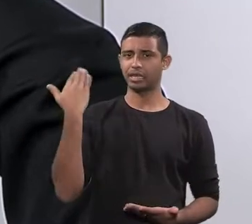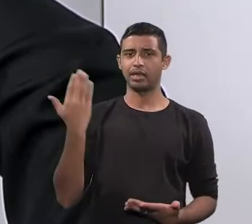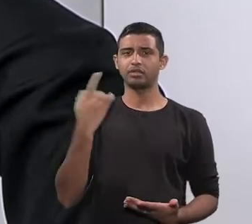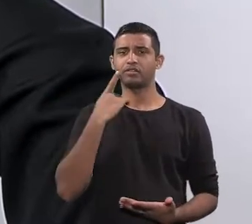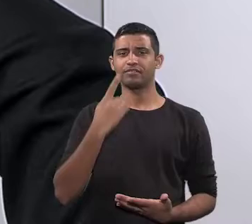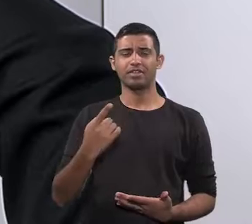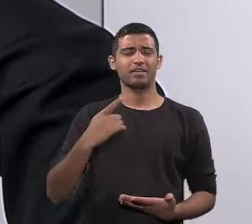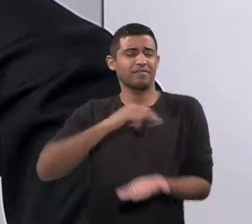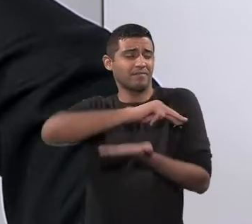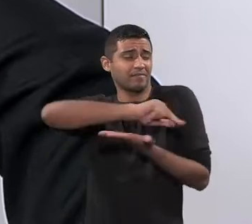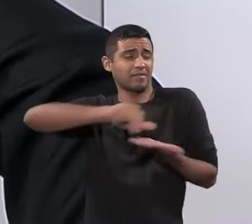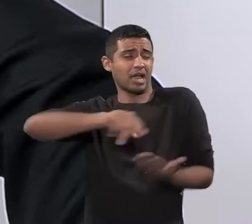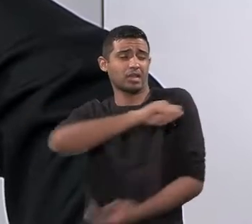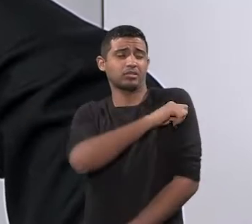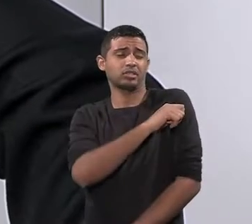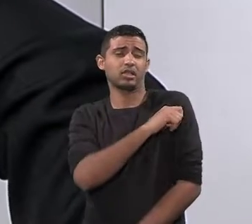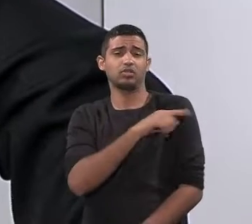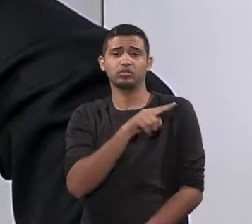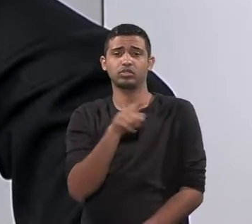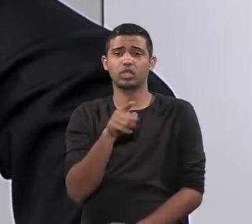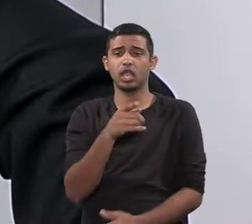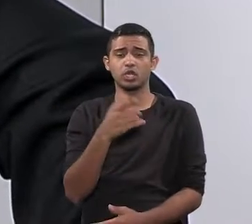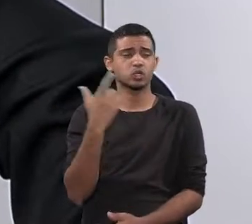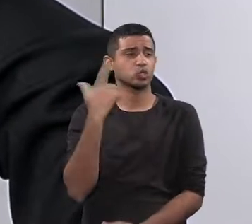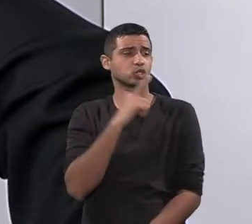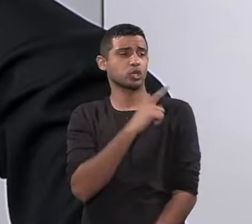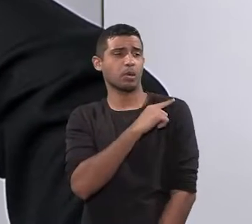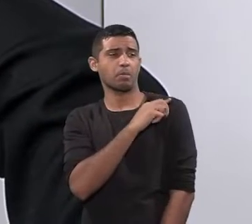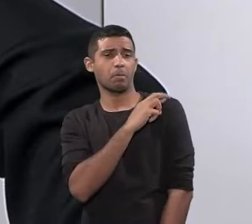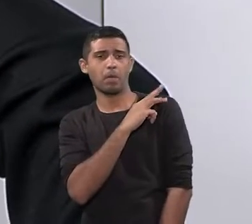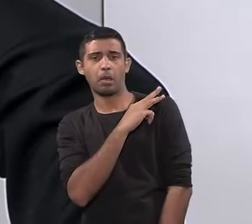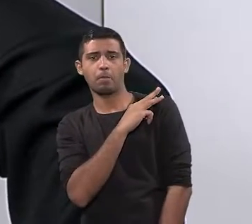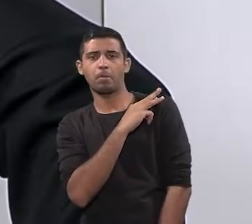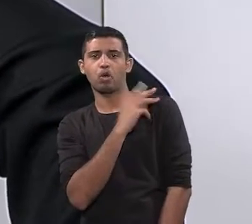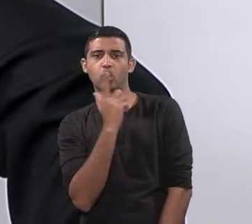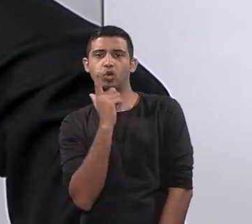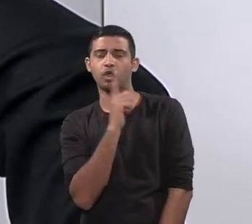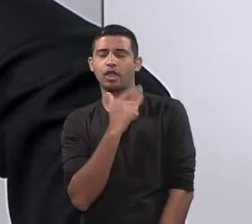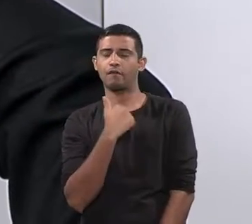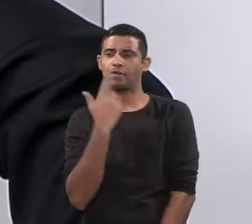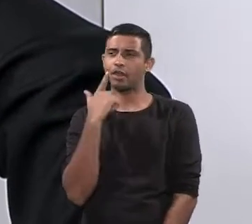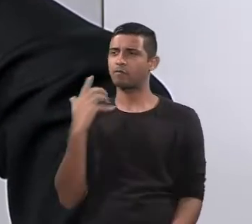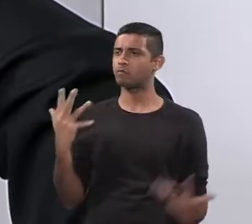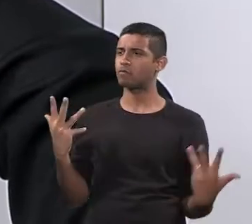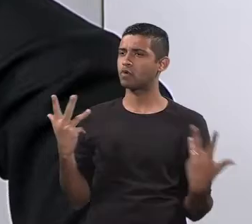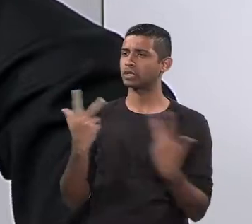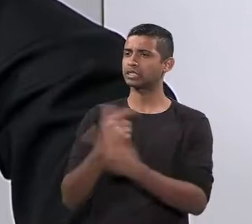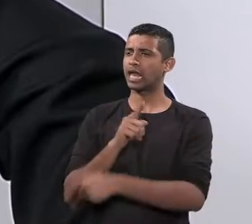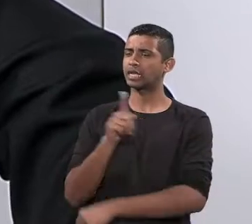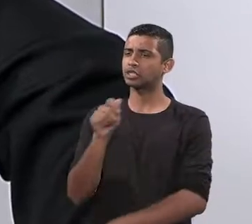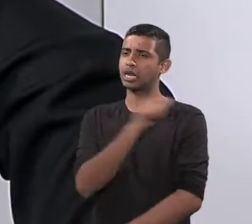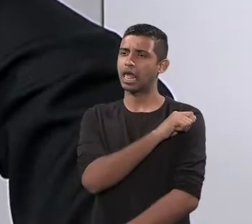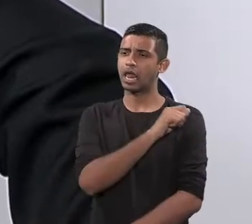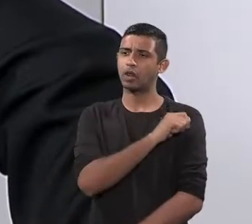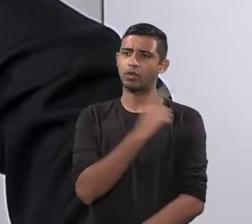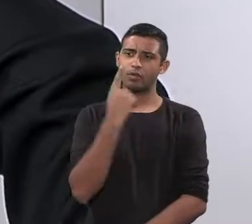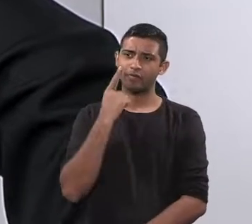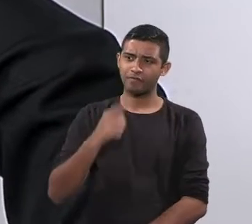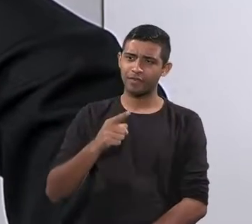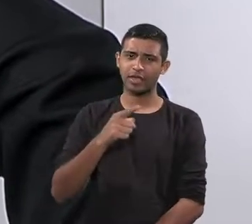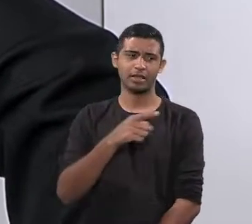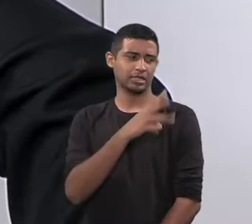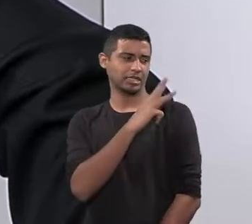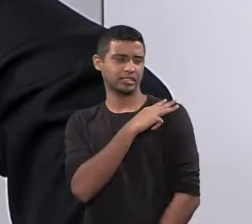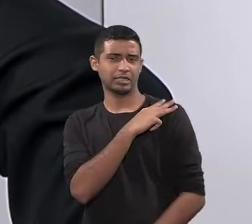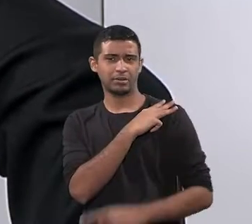antigamente, nós tínhamos vários alunos que passavam o ensino fundamental, o ensino médio. Poxa, esse aluno é fantástico, ele vai fazer o